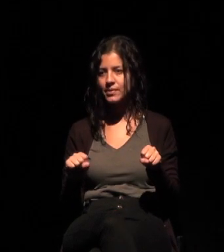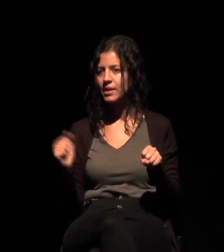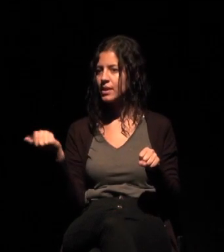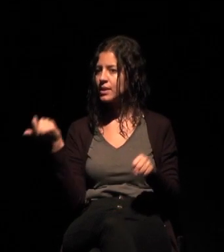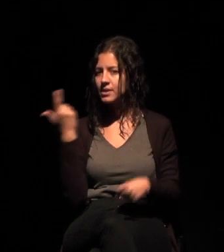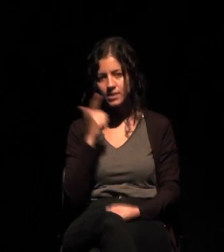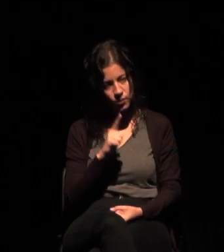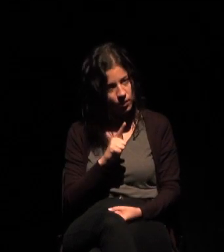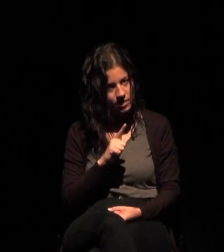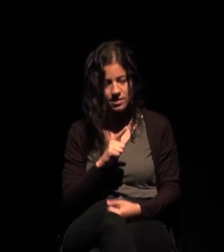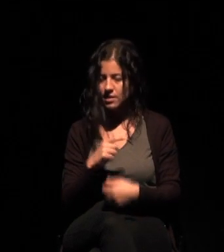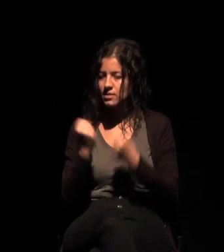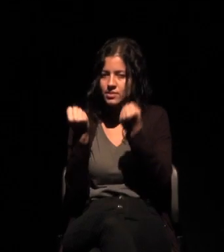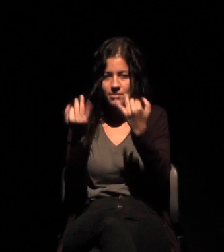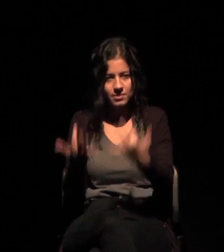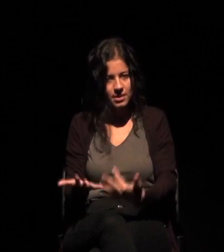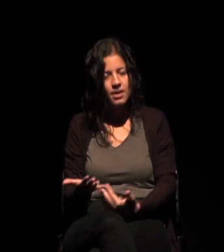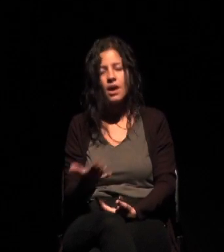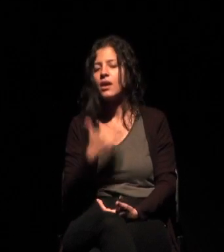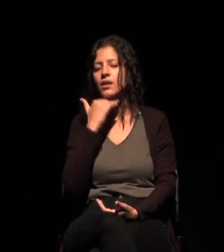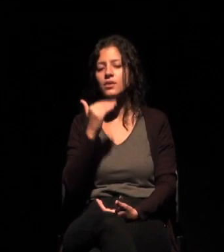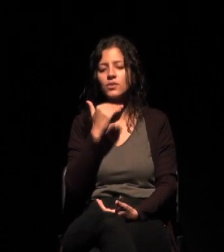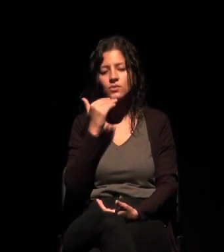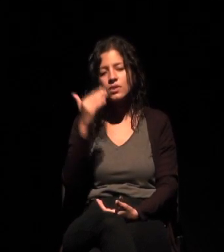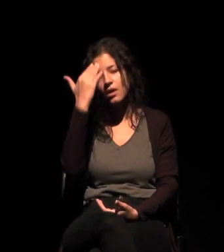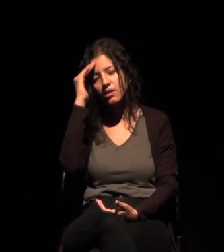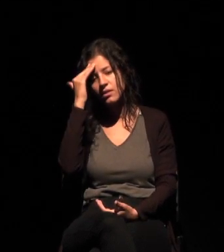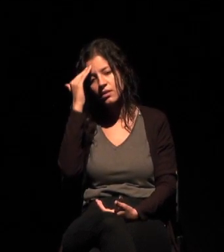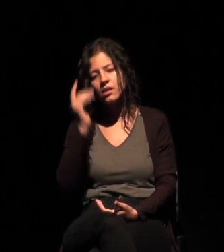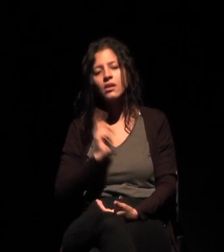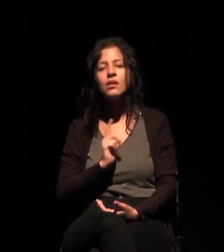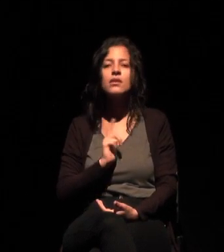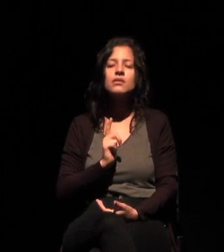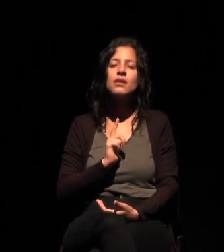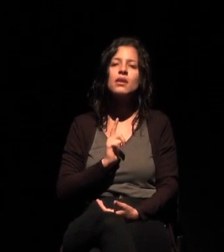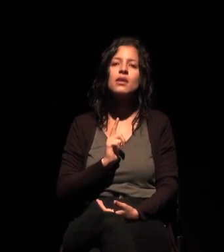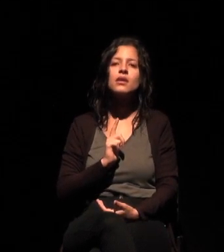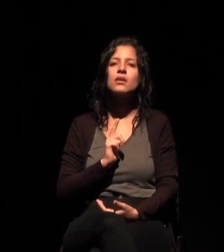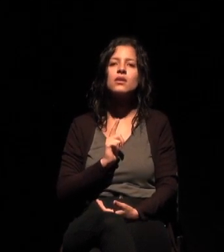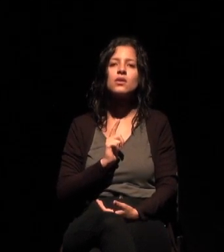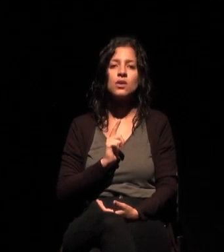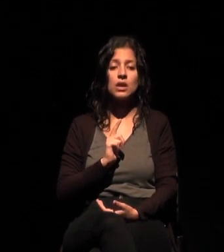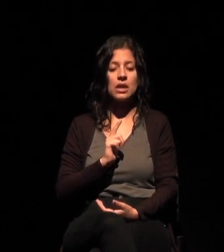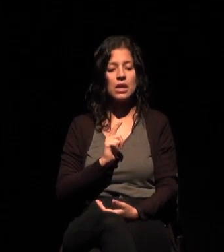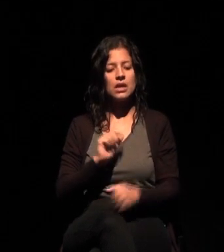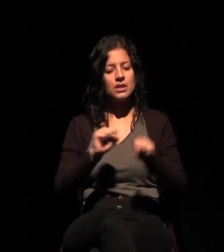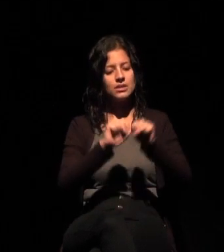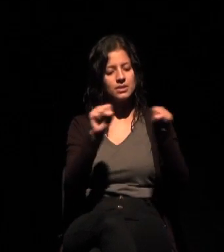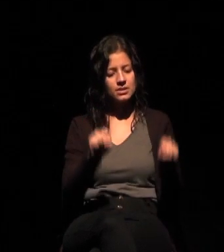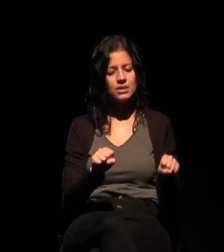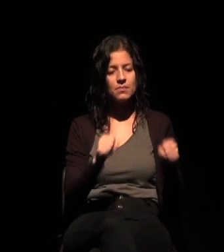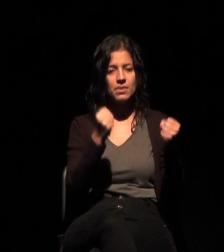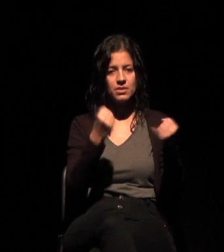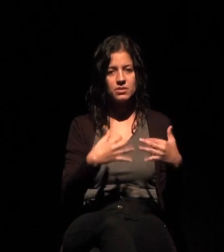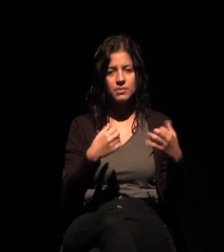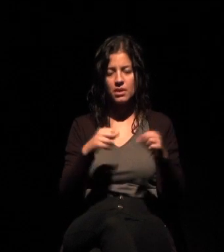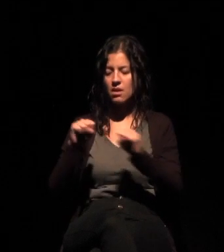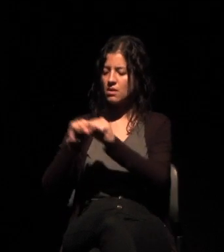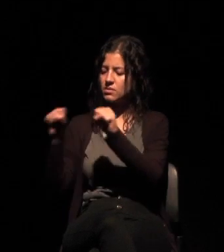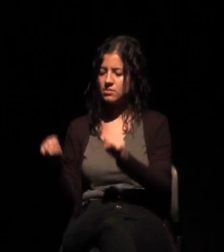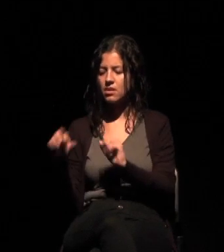consegue entender você vai montar um outro sistema em volta dele que esse é explicável e esse é baseado em regras